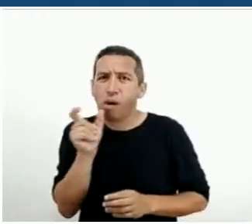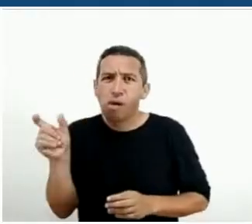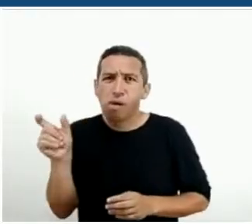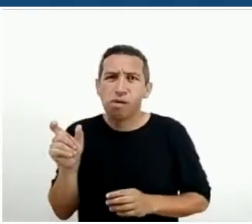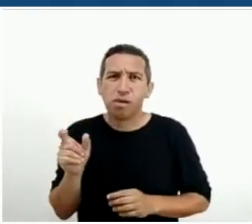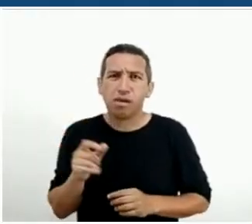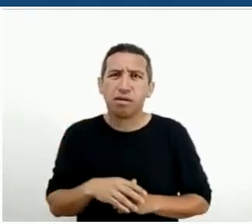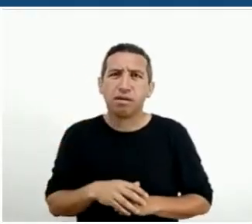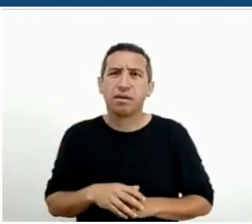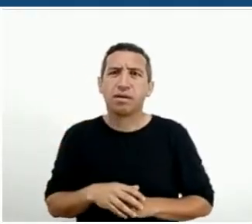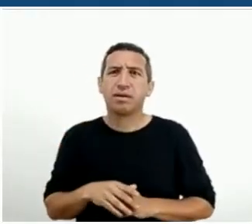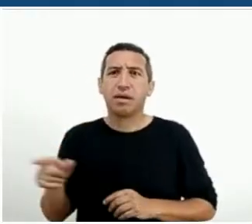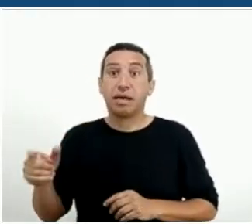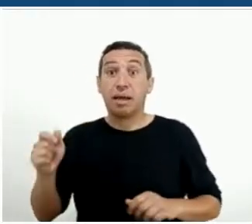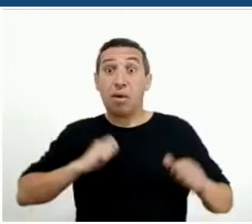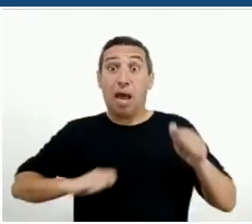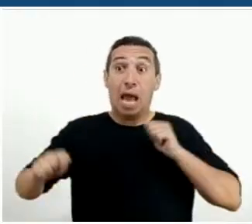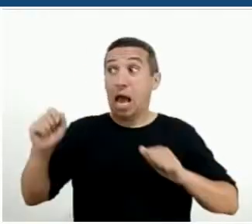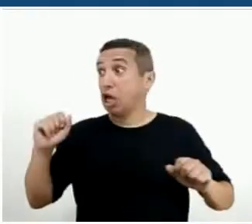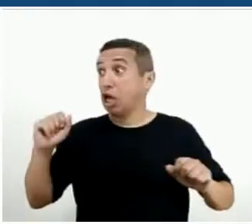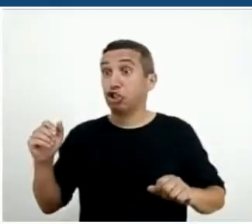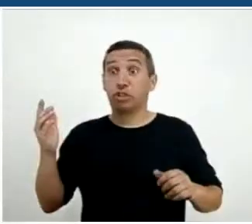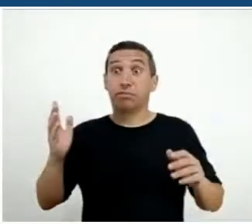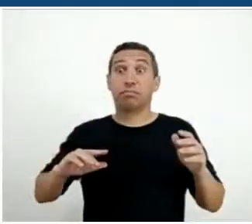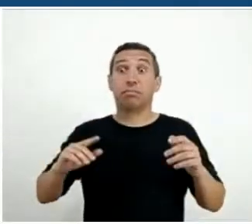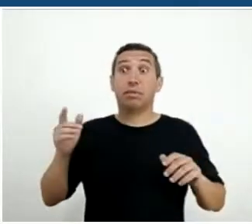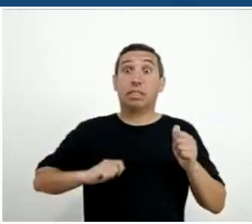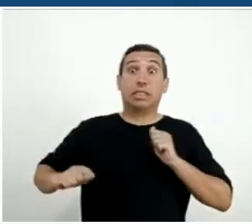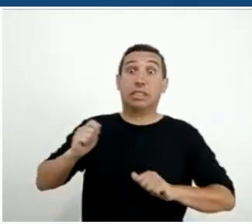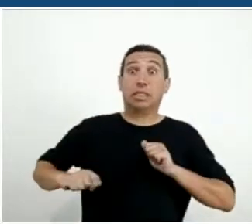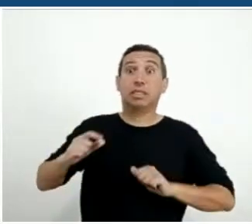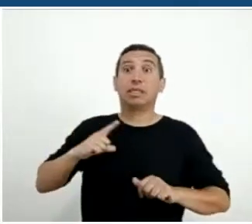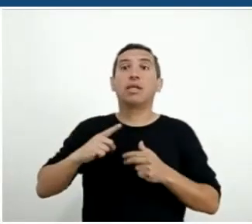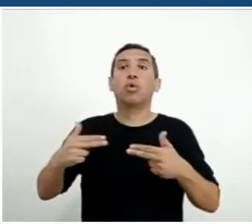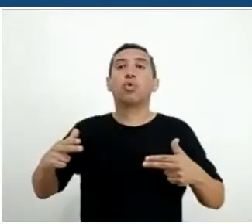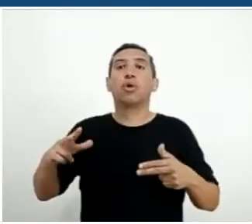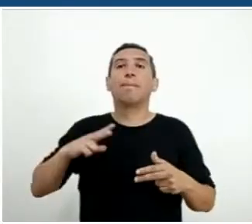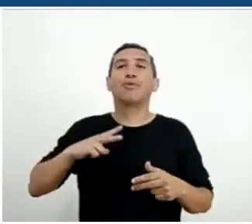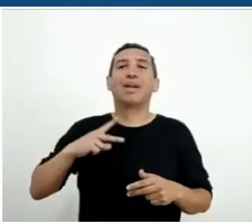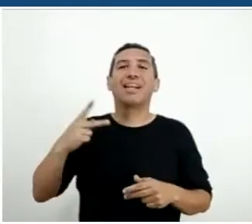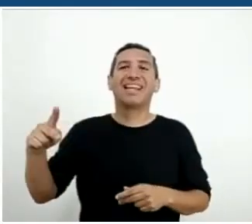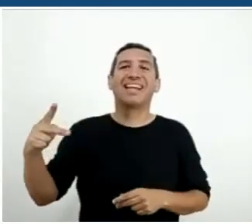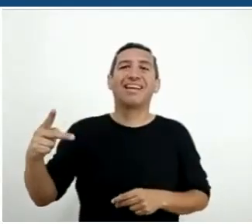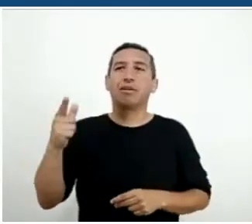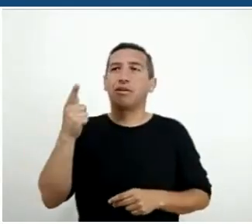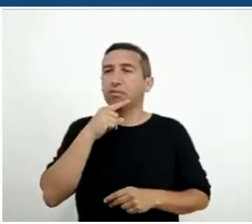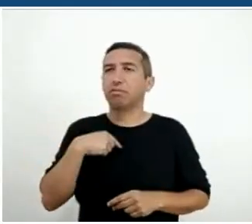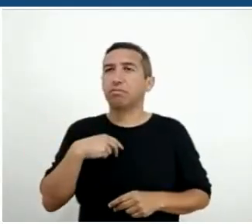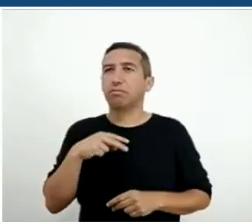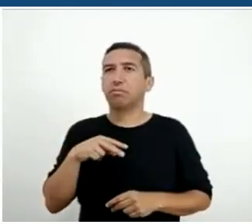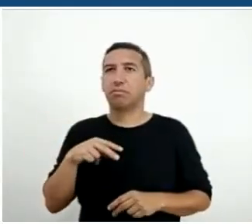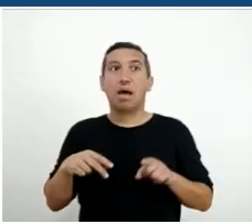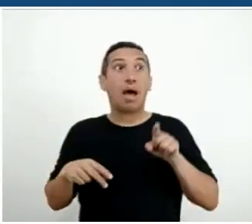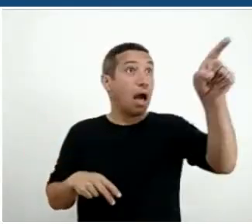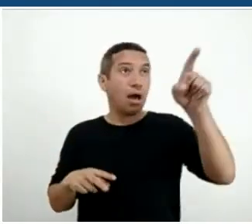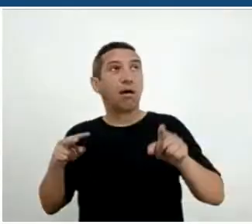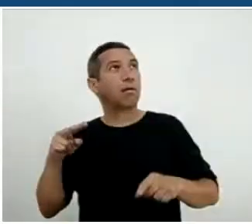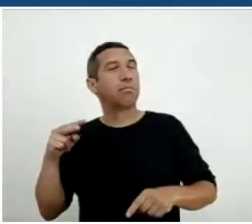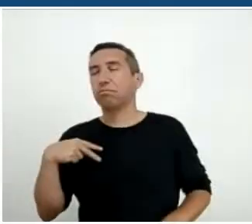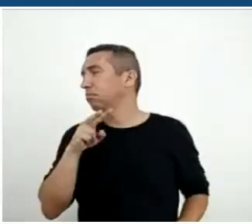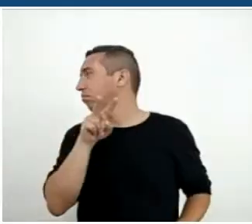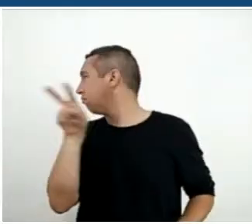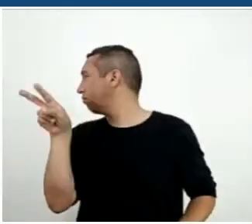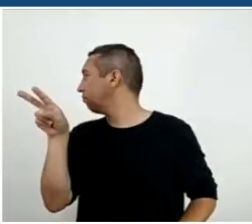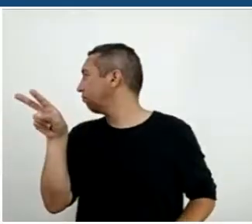ela é muito agitada, e ela tem algumas particularidades, às vezes só não consegue olhar para onde aponta, e o resto das coisas,